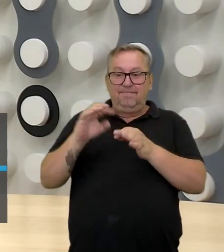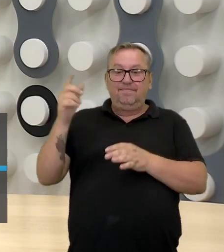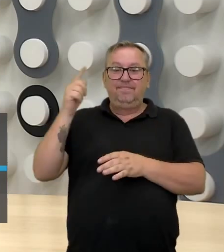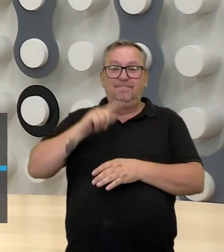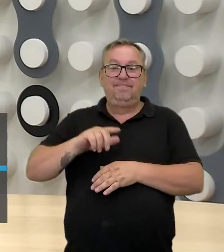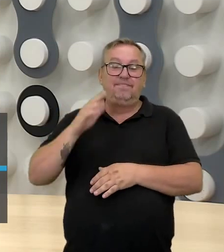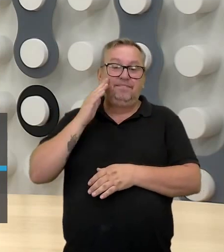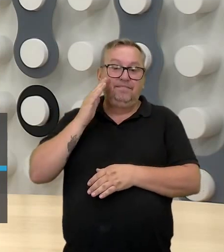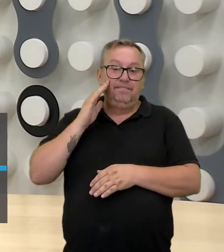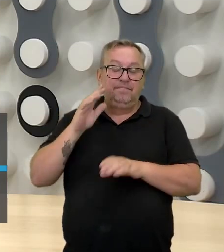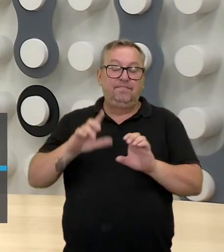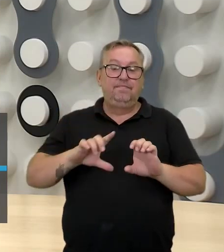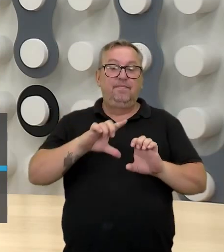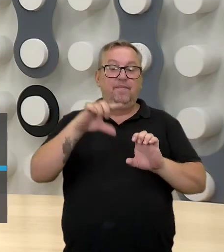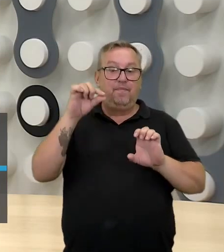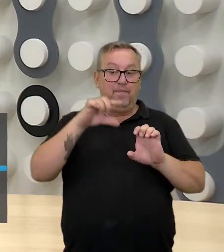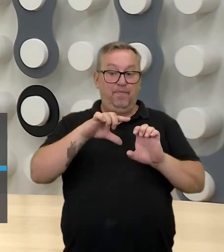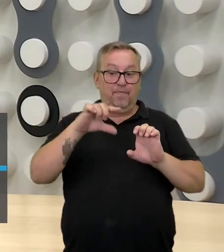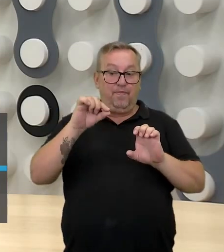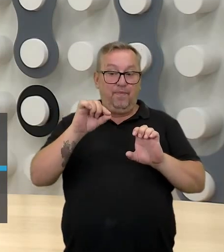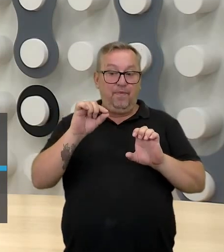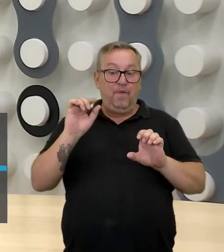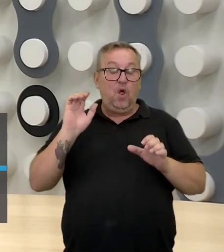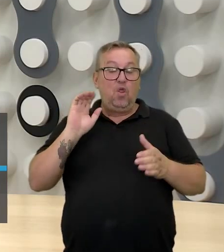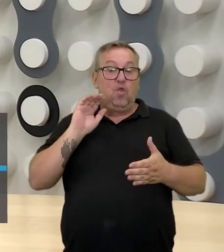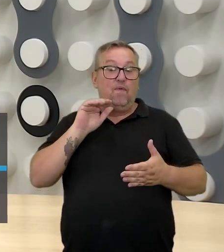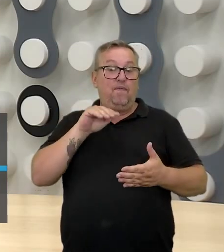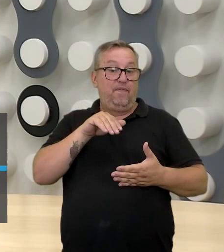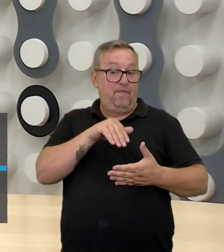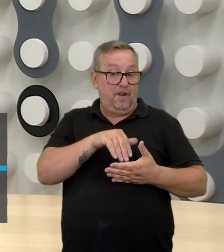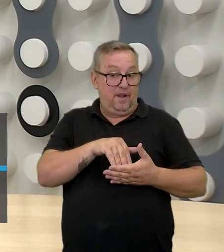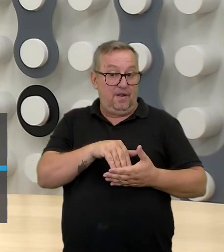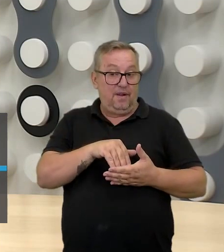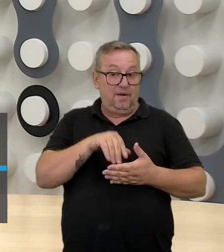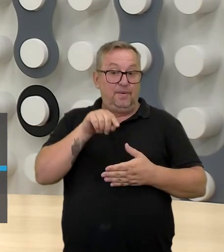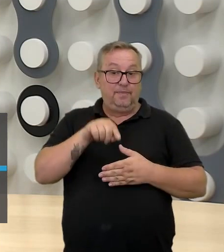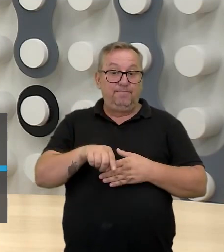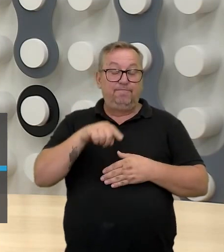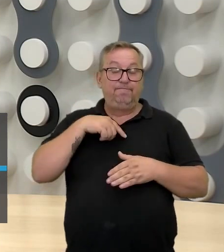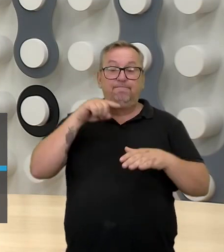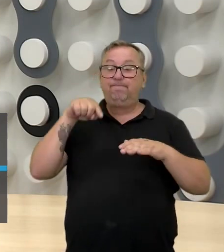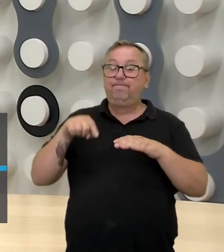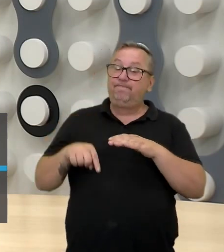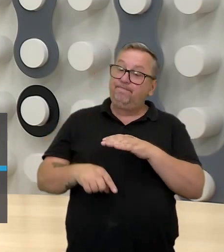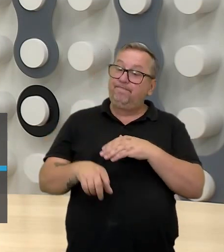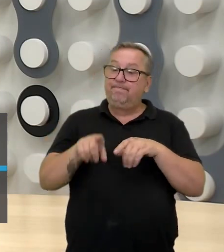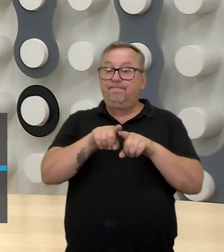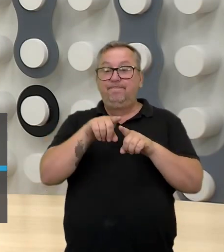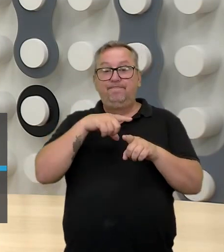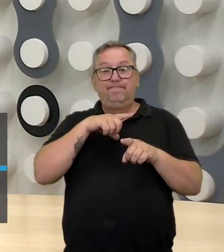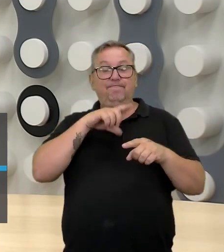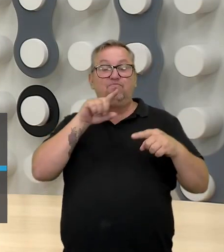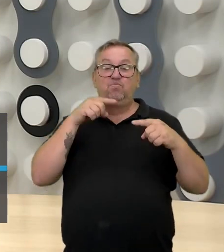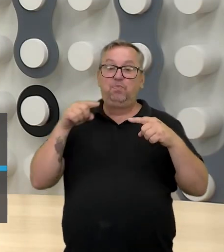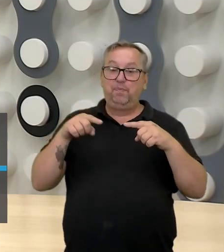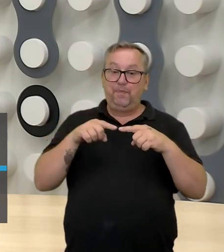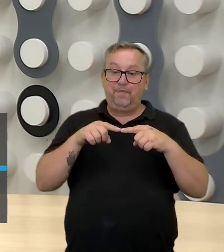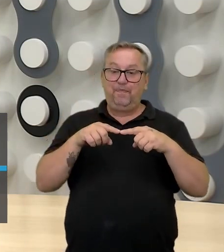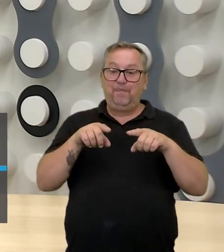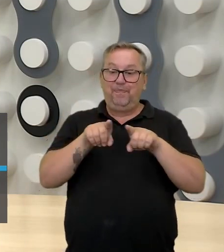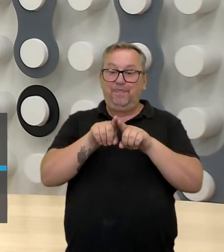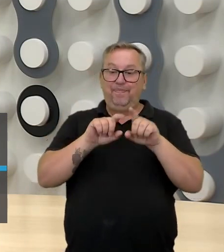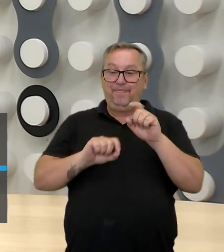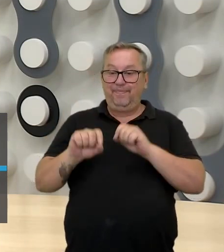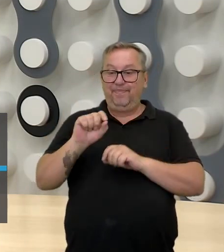que o empreendedorismo lá no final, né, desse aprofundamento aí, que ele tem um objetivo, né,